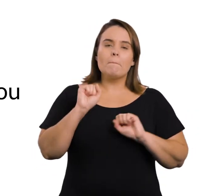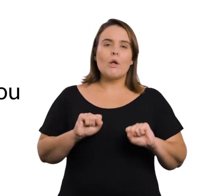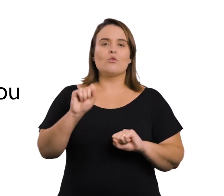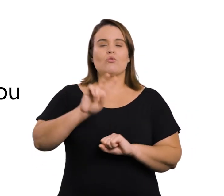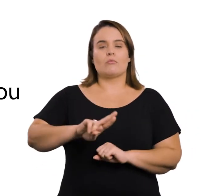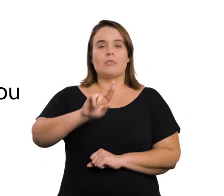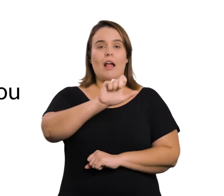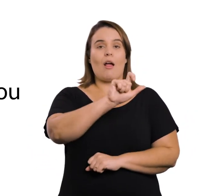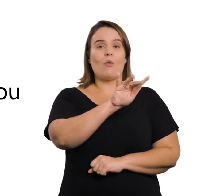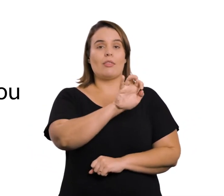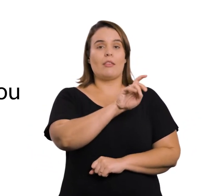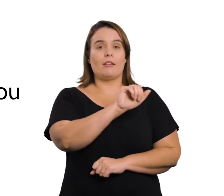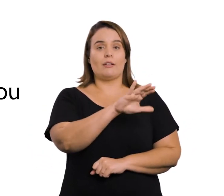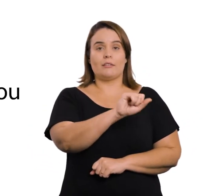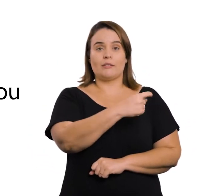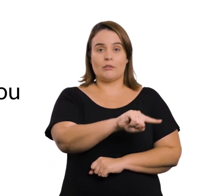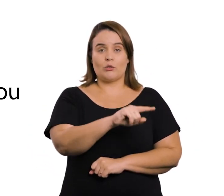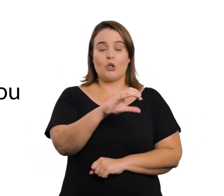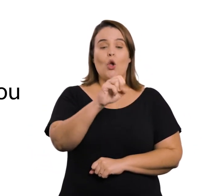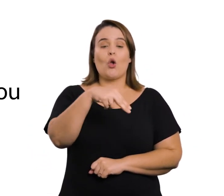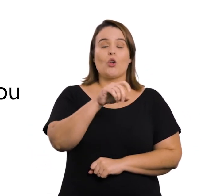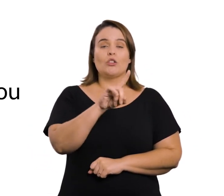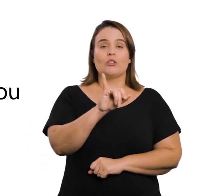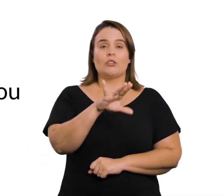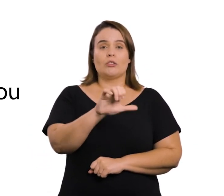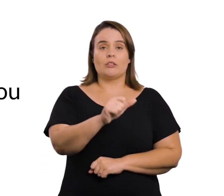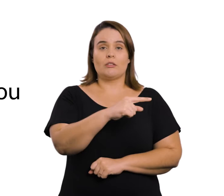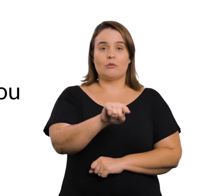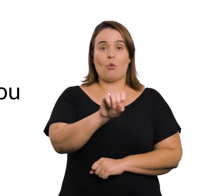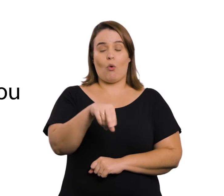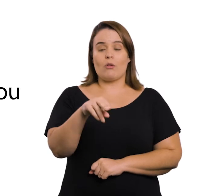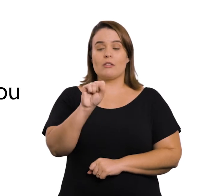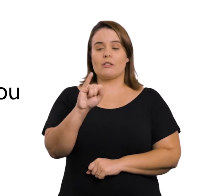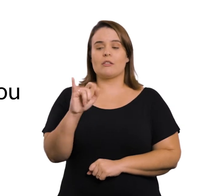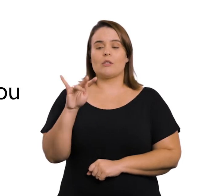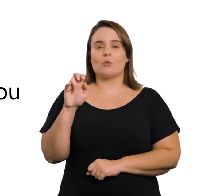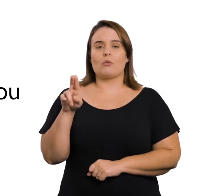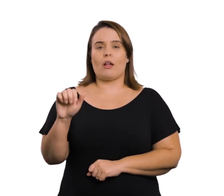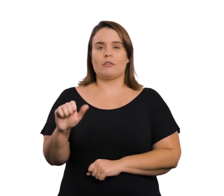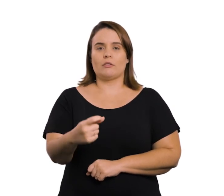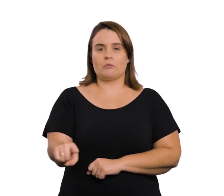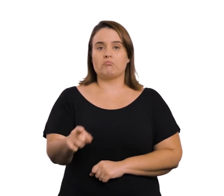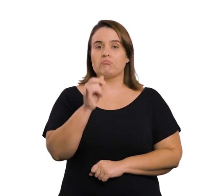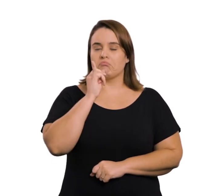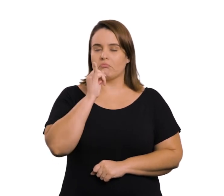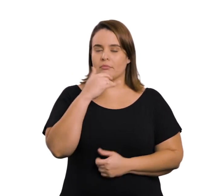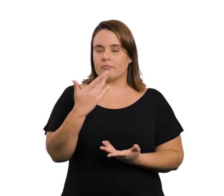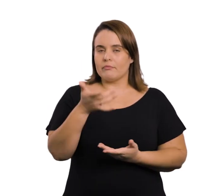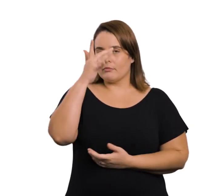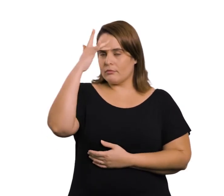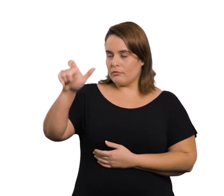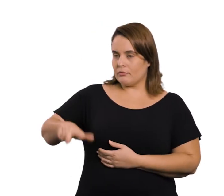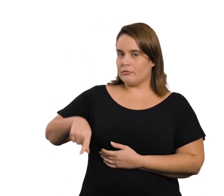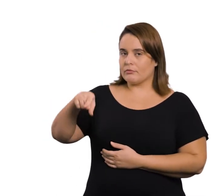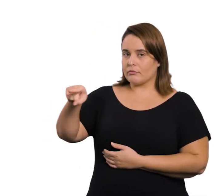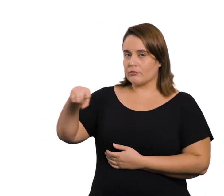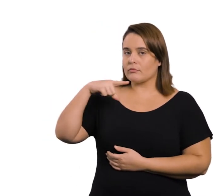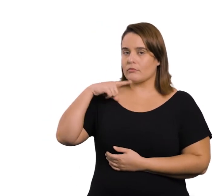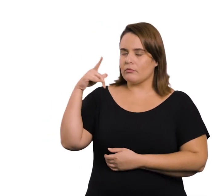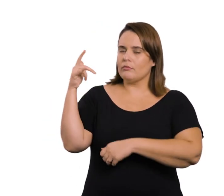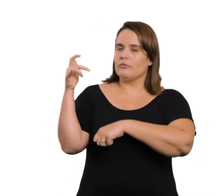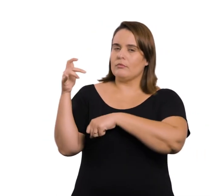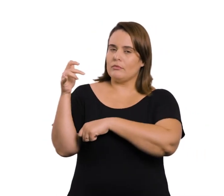não repeti-la, pode-se usar alteração, condição ou situação genética. Por exemplo, segundo os